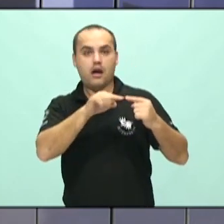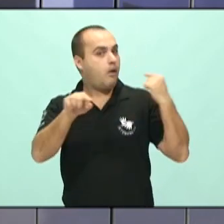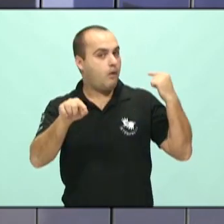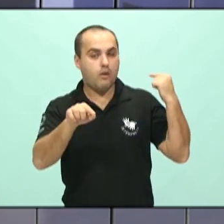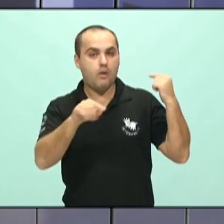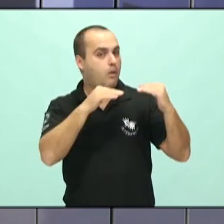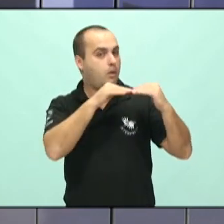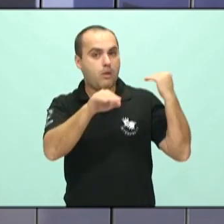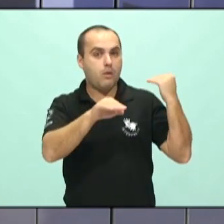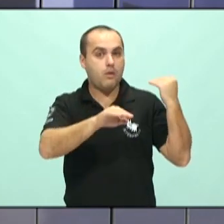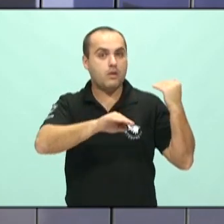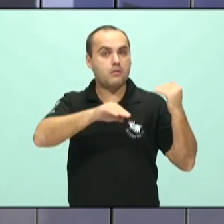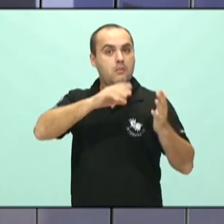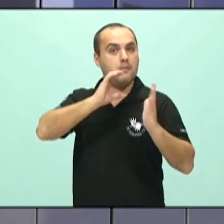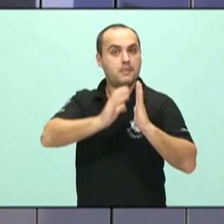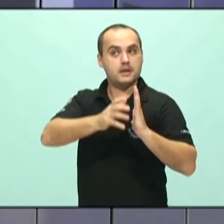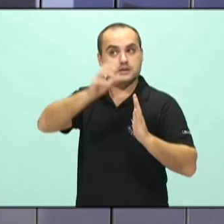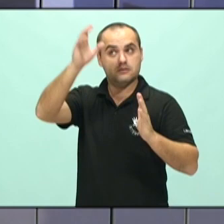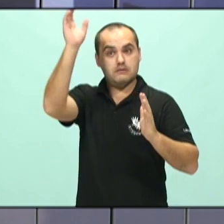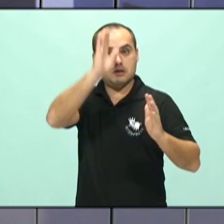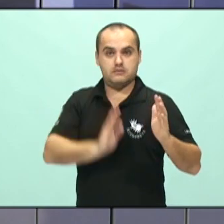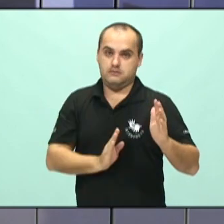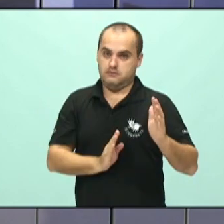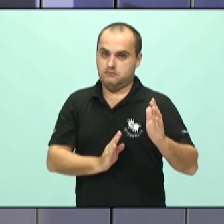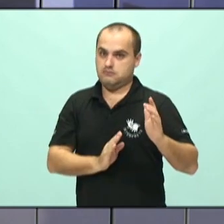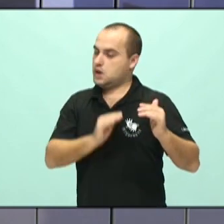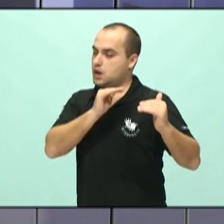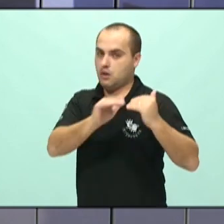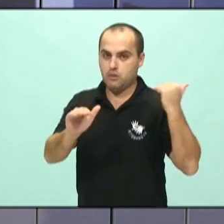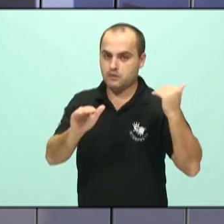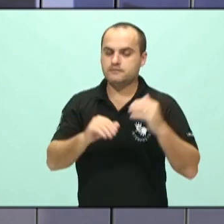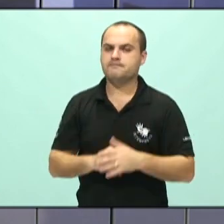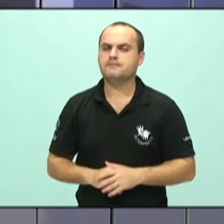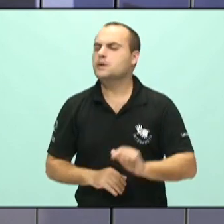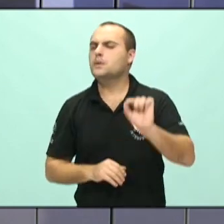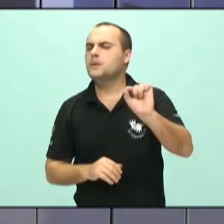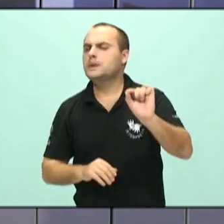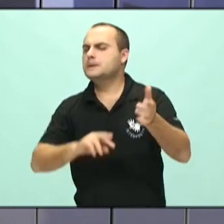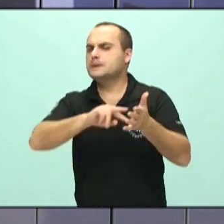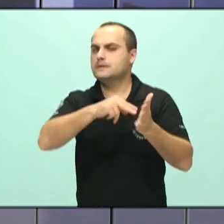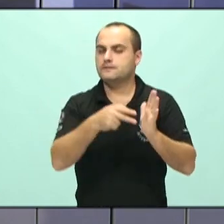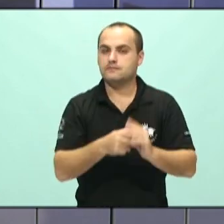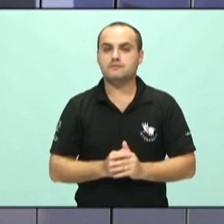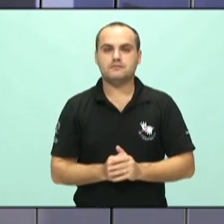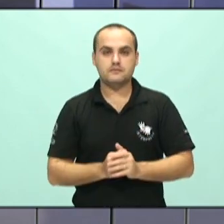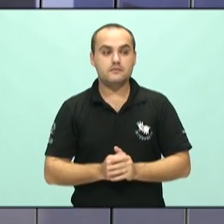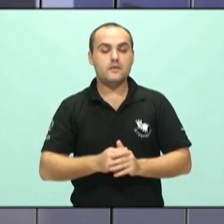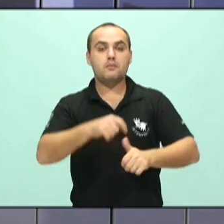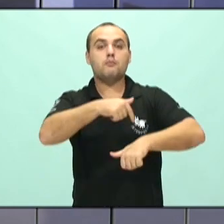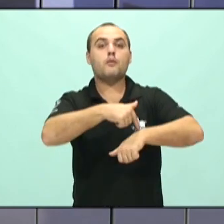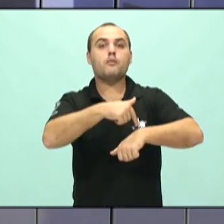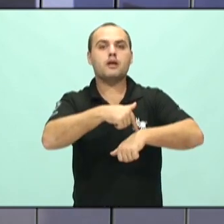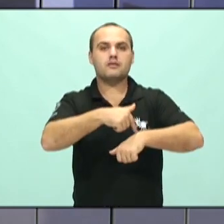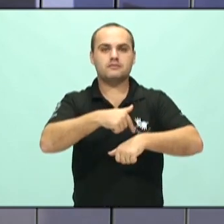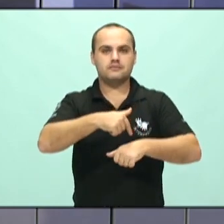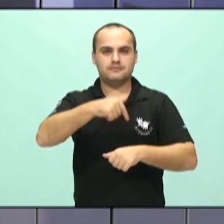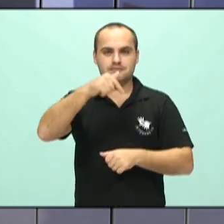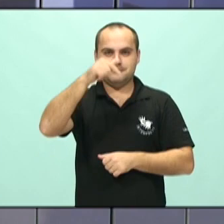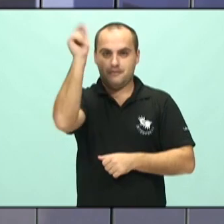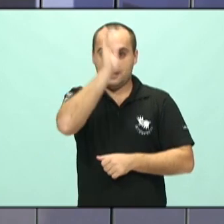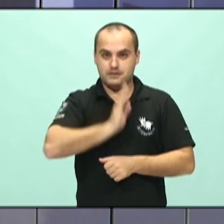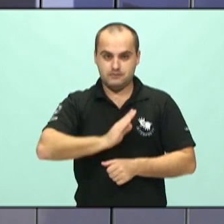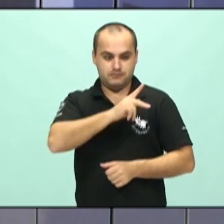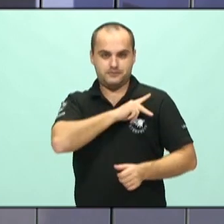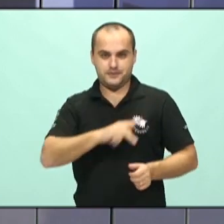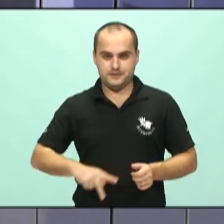atitude do nacional. Porque o que aconteceu? Chegou a eleição presidencial. O partido